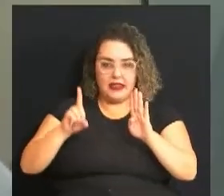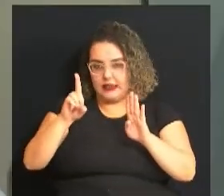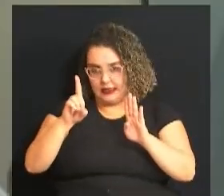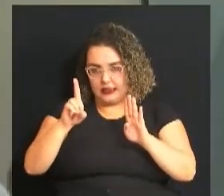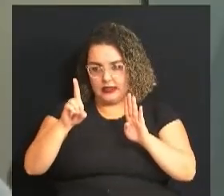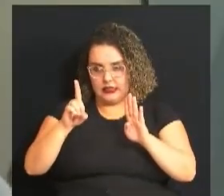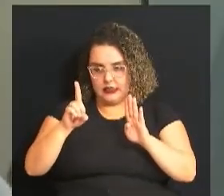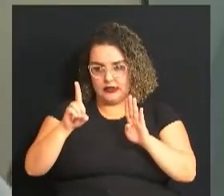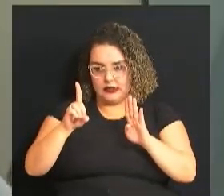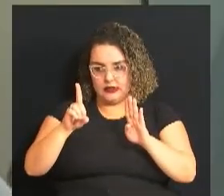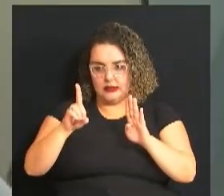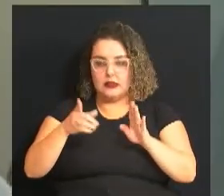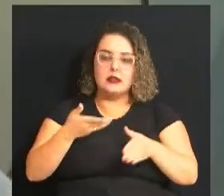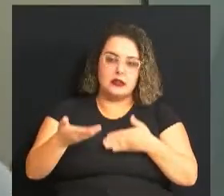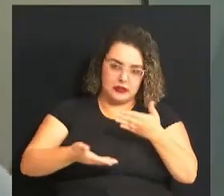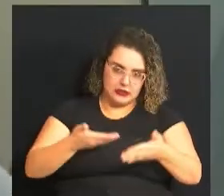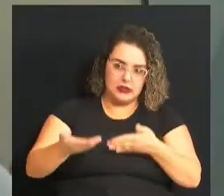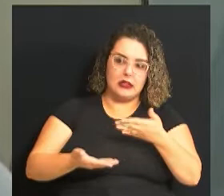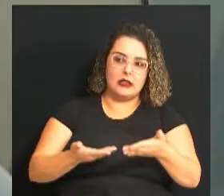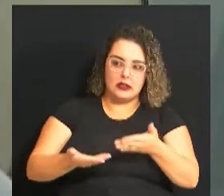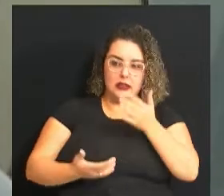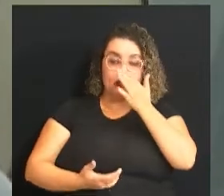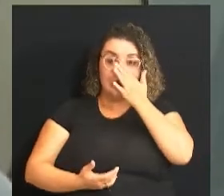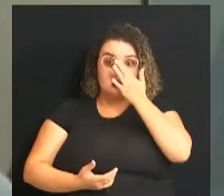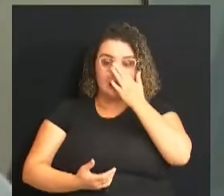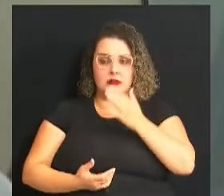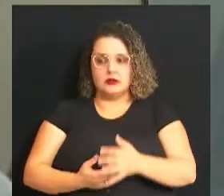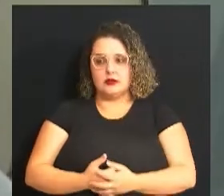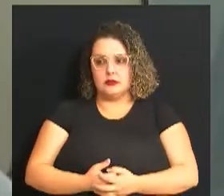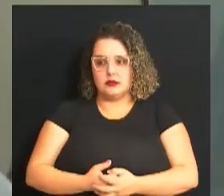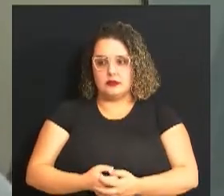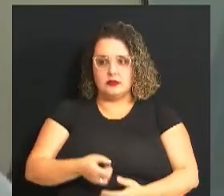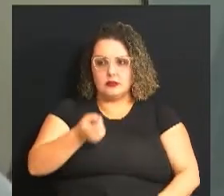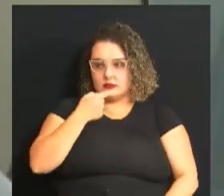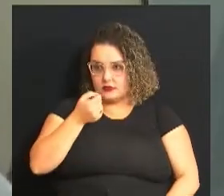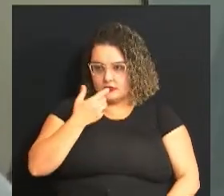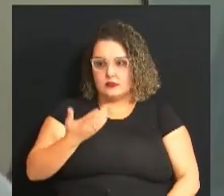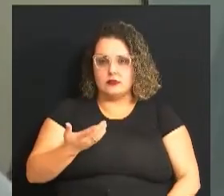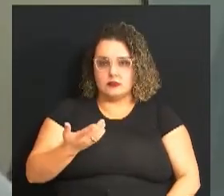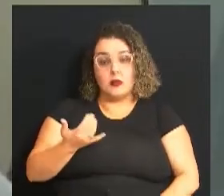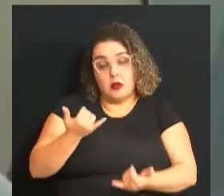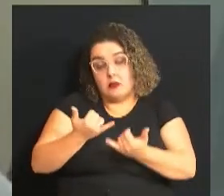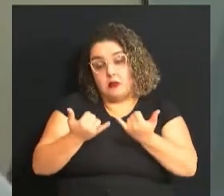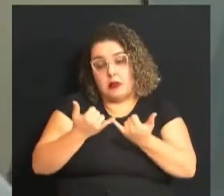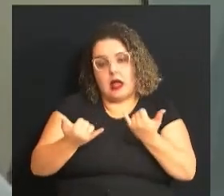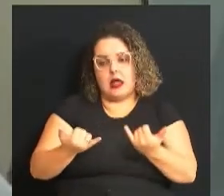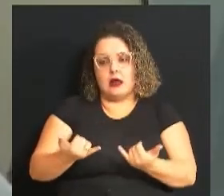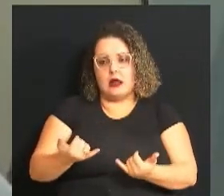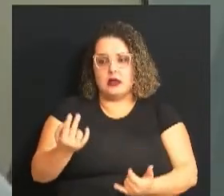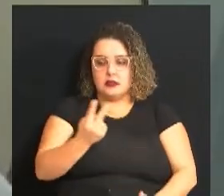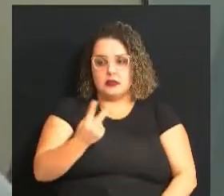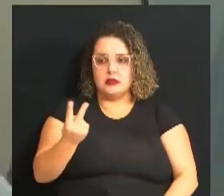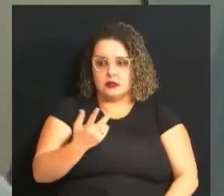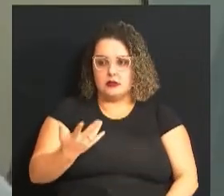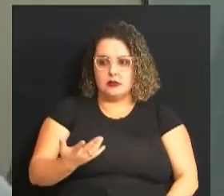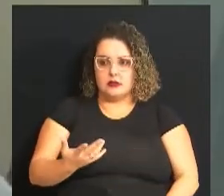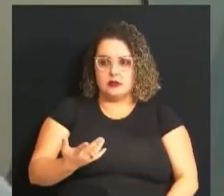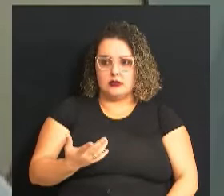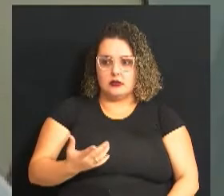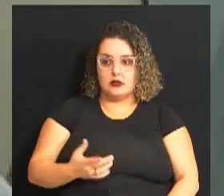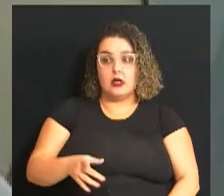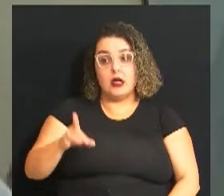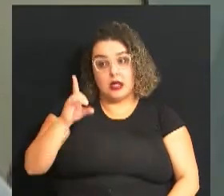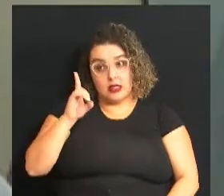e a gente trata, né? Com medicamentos, são até semelhantes os tratamentos das duas, mas a D é uma hepatite